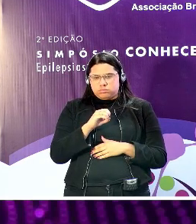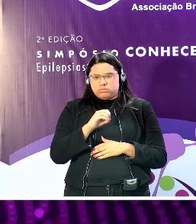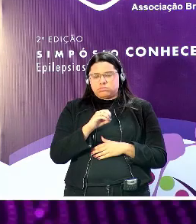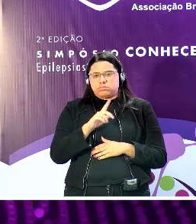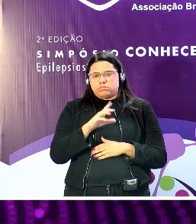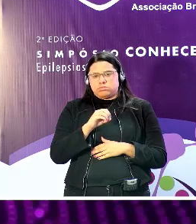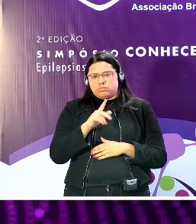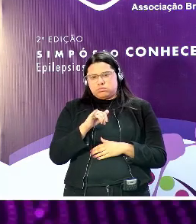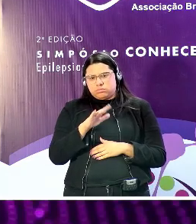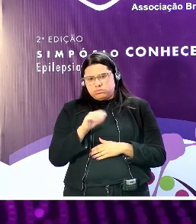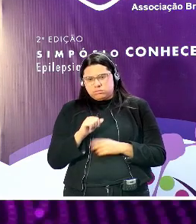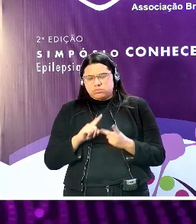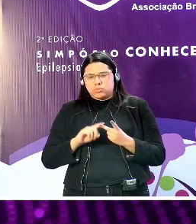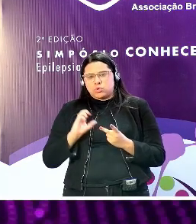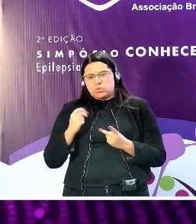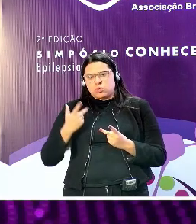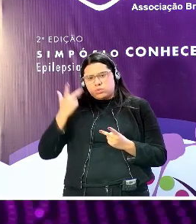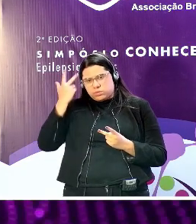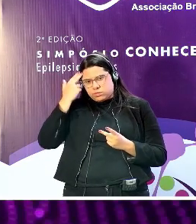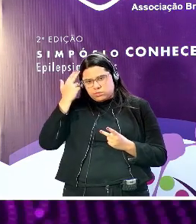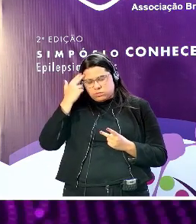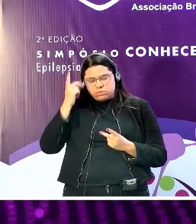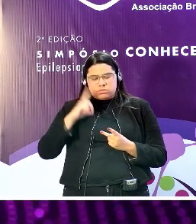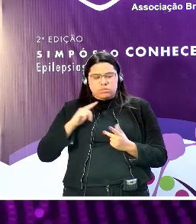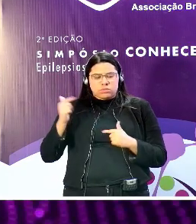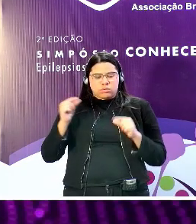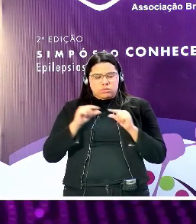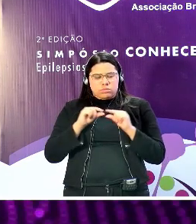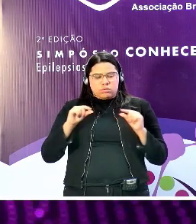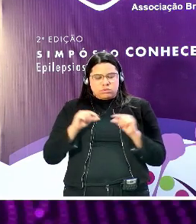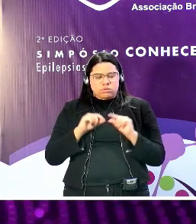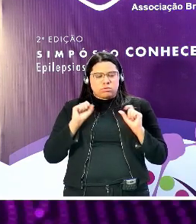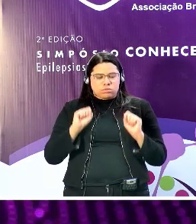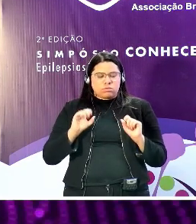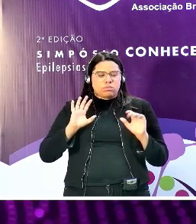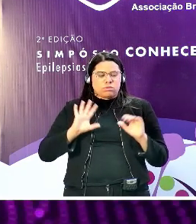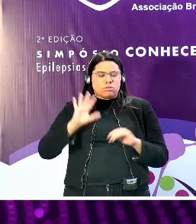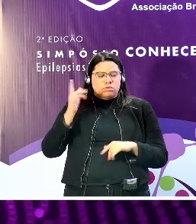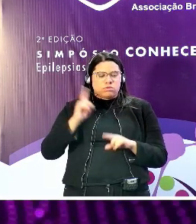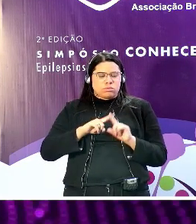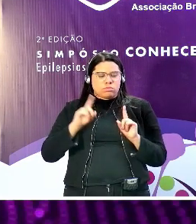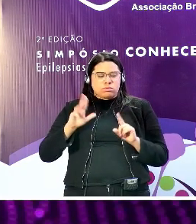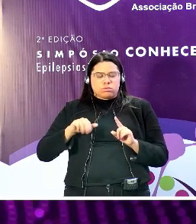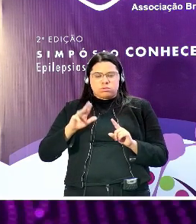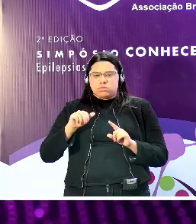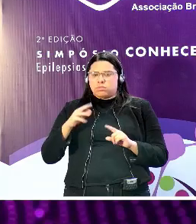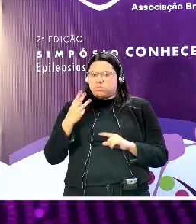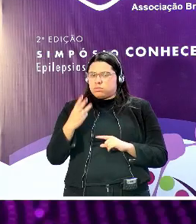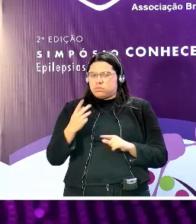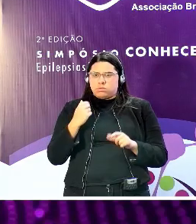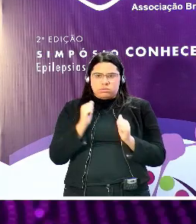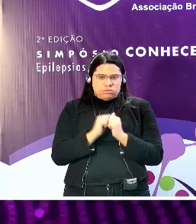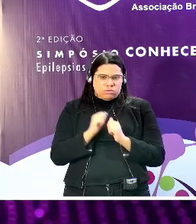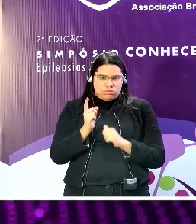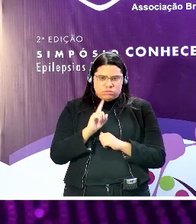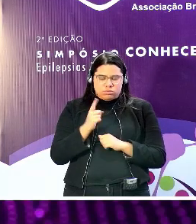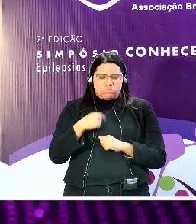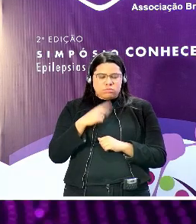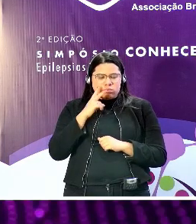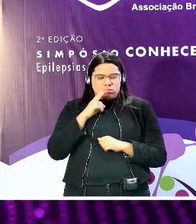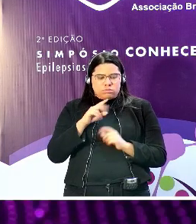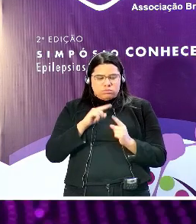de fisiologia normal. Outras correntes podem causar isso, mas nunca para as três. A gente vê aqui, tá vendo?